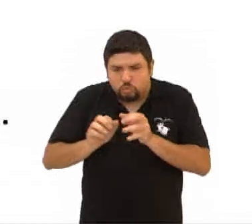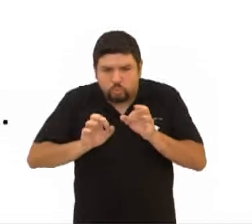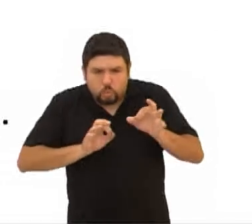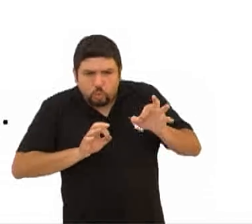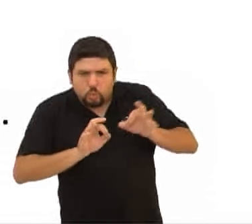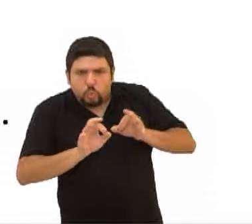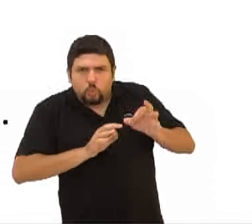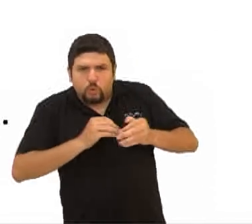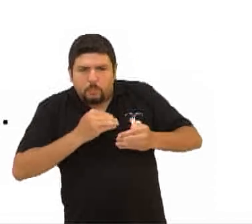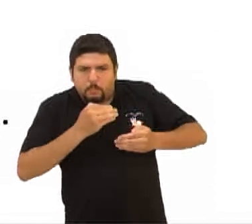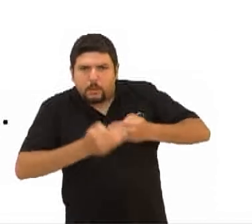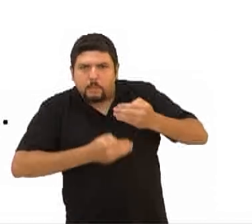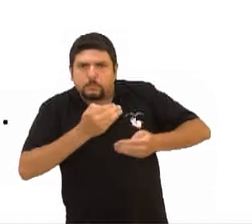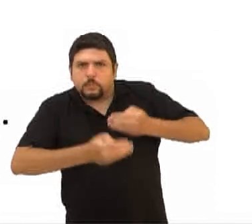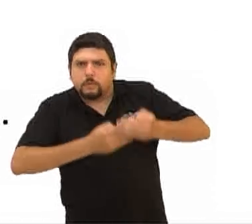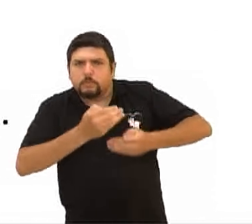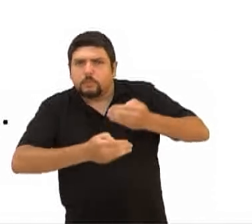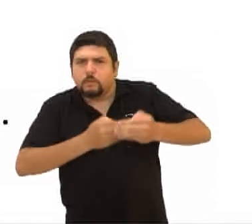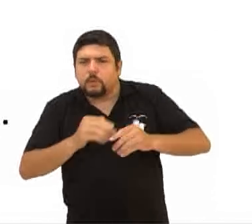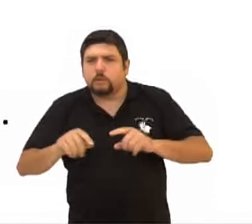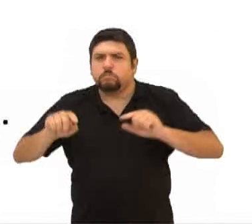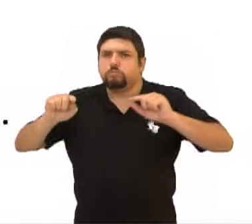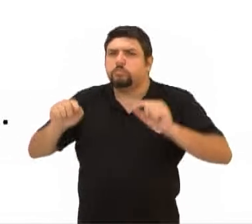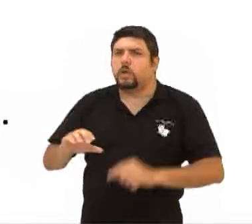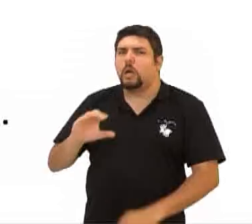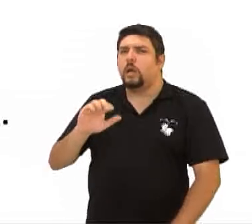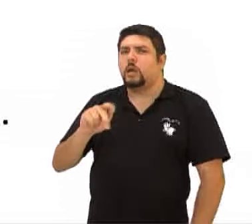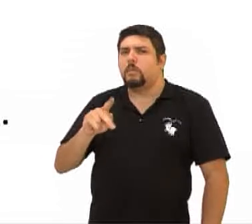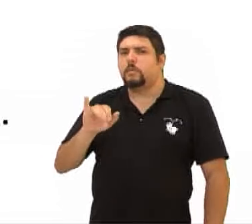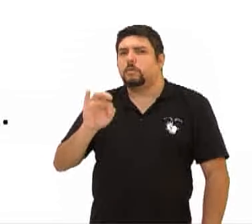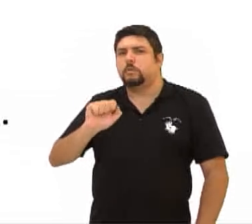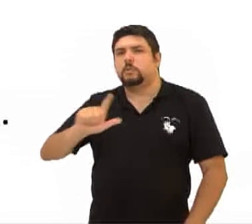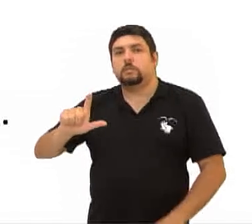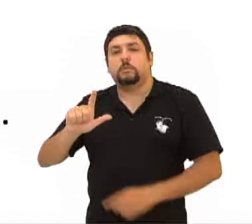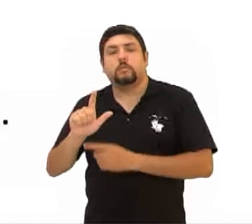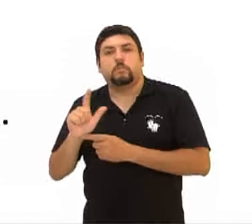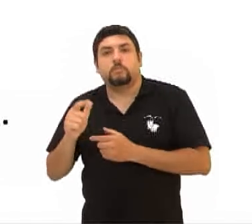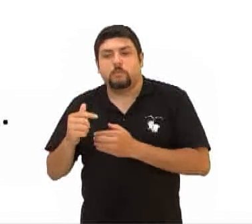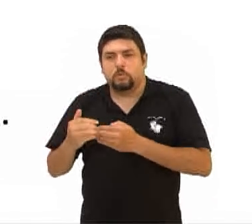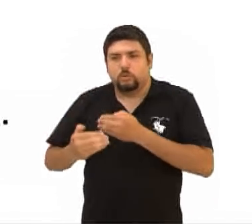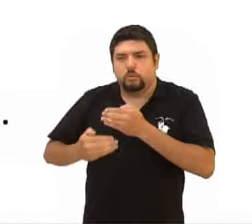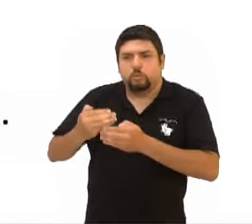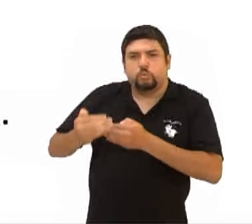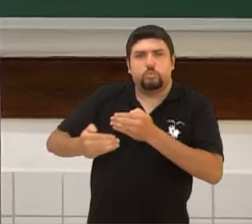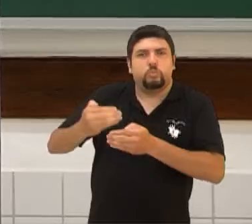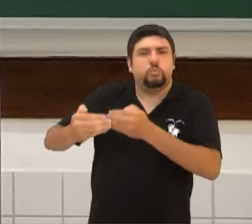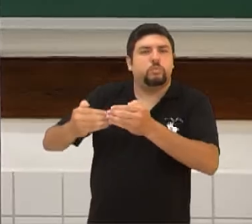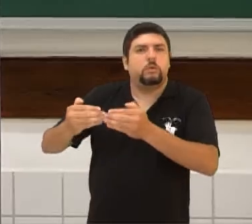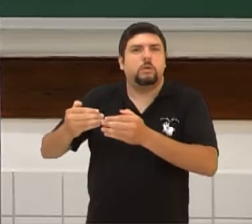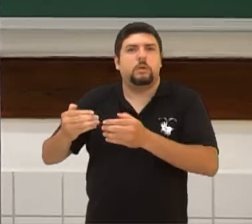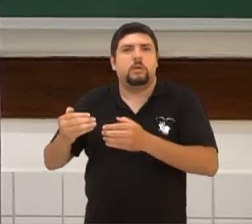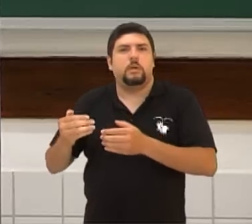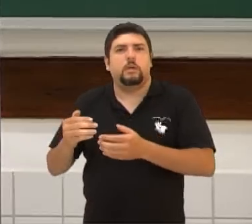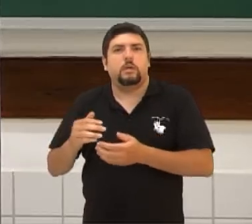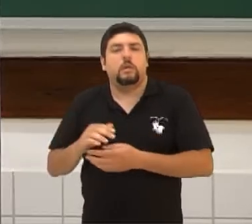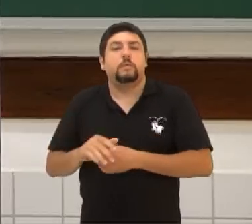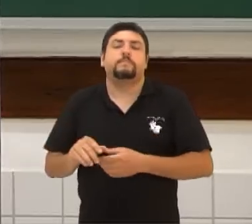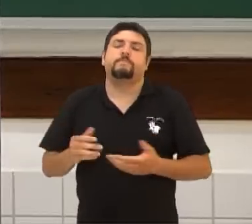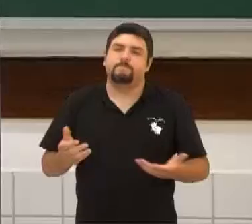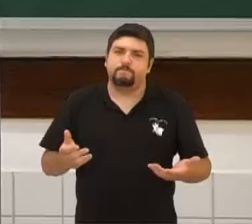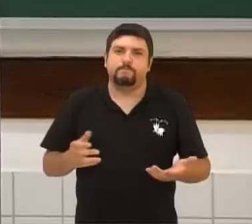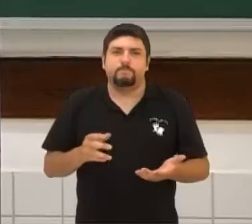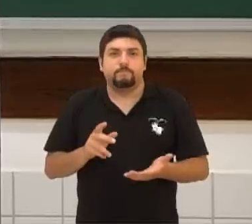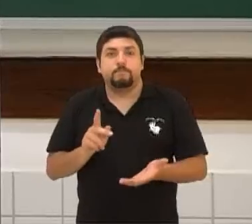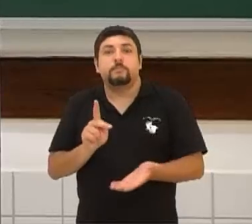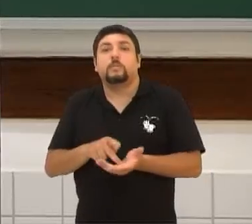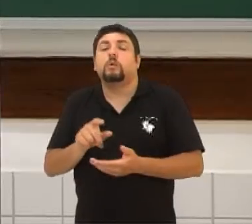do capital. Está ali entre parênteses o Caixa 2, tão conhecido em países em desenvolvimento. Infelizmente, a corrupção faz com